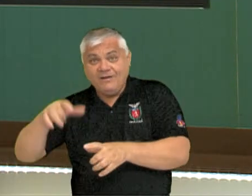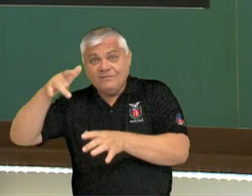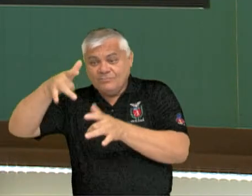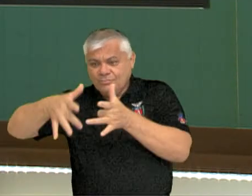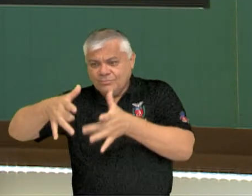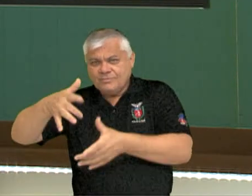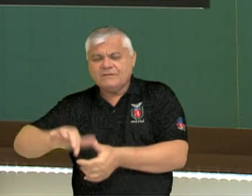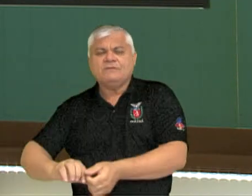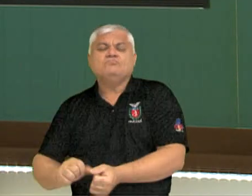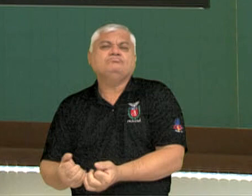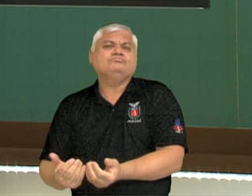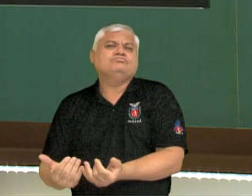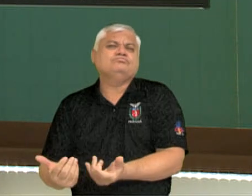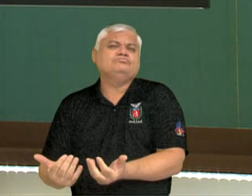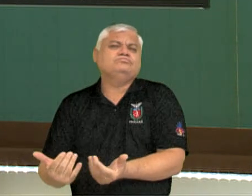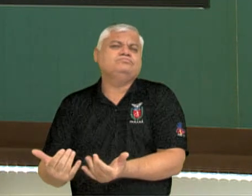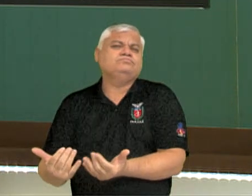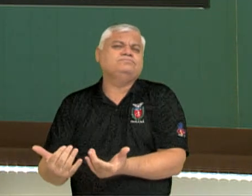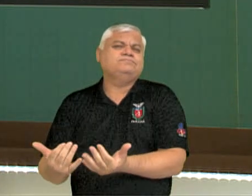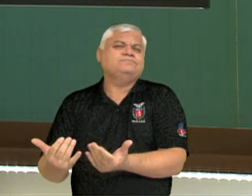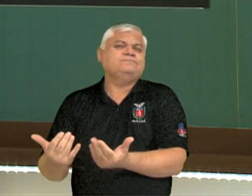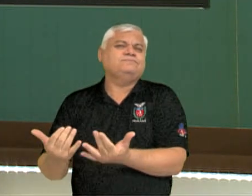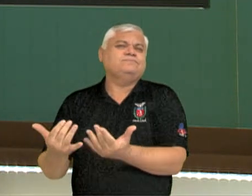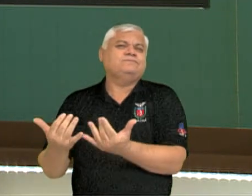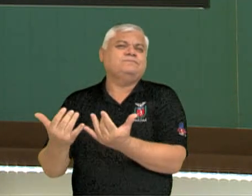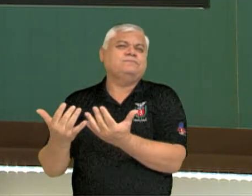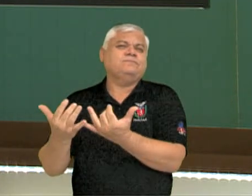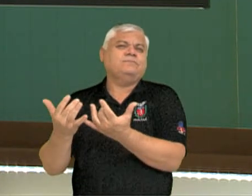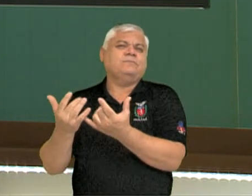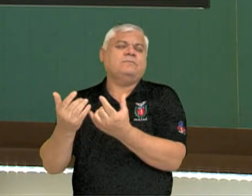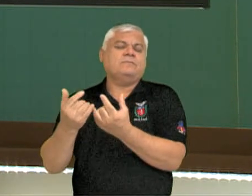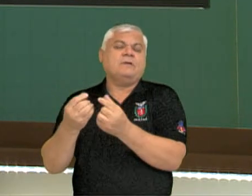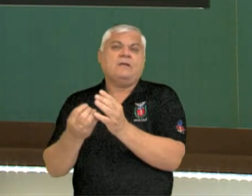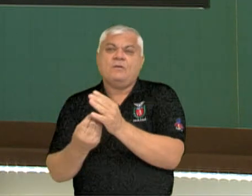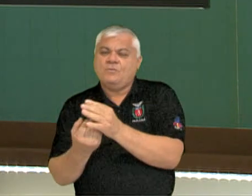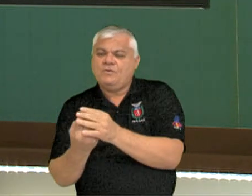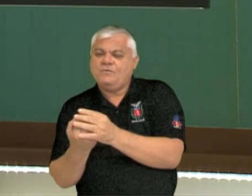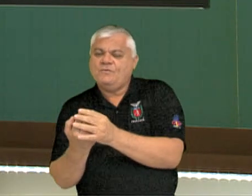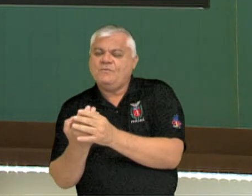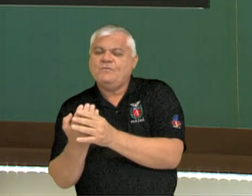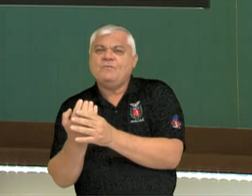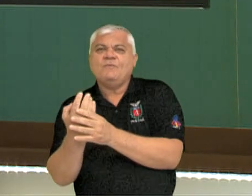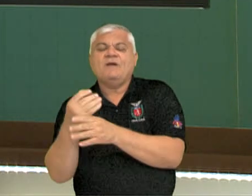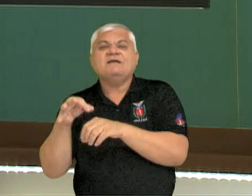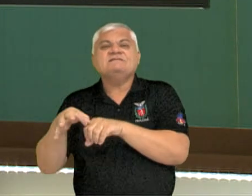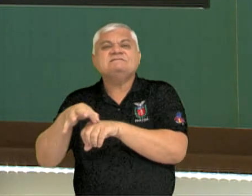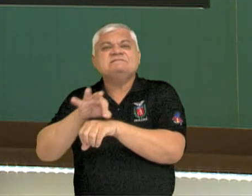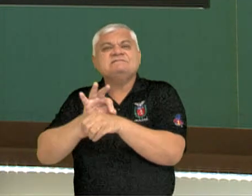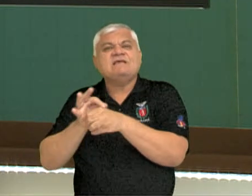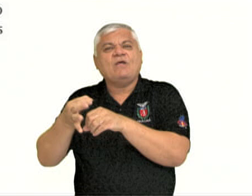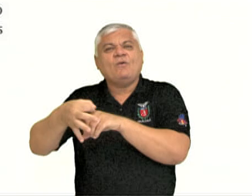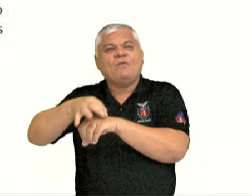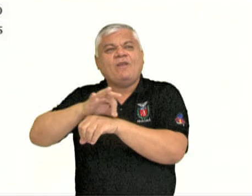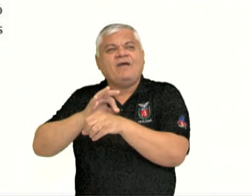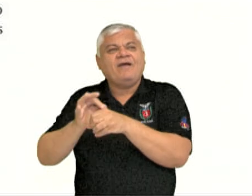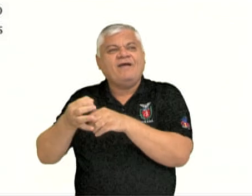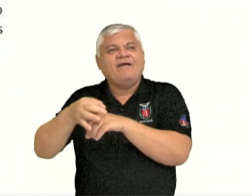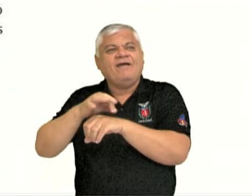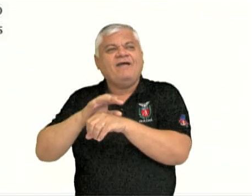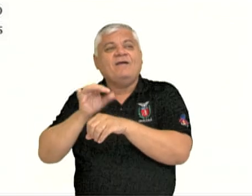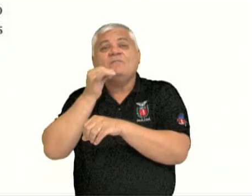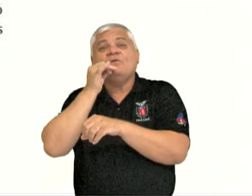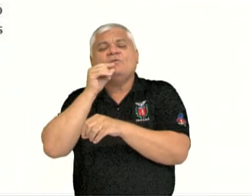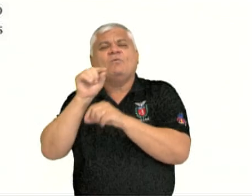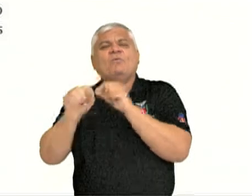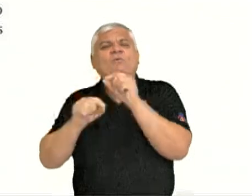vai germinar. Quando ele germina, ele dá origem ao primeiro conjuntinho de células que é chamado de protonema. Esse